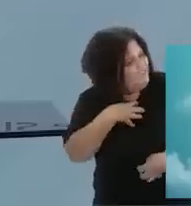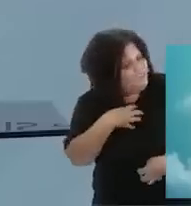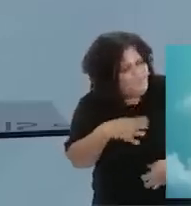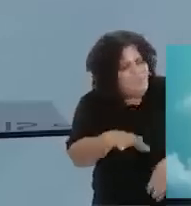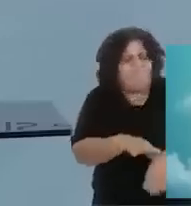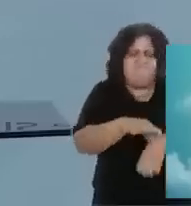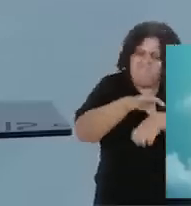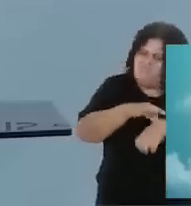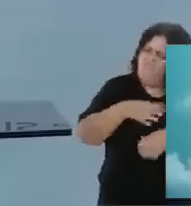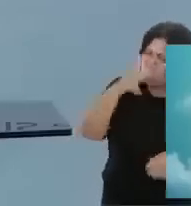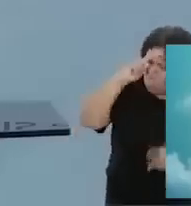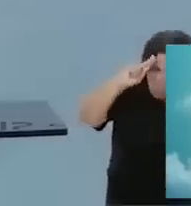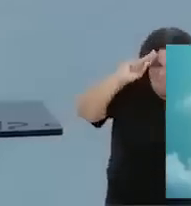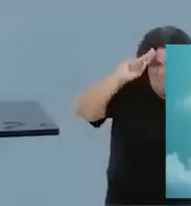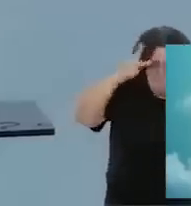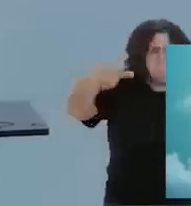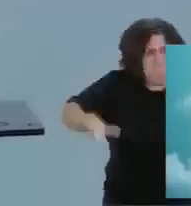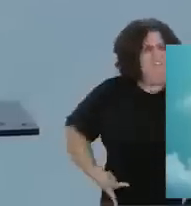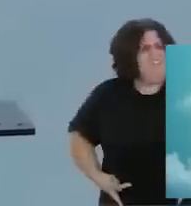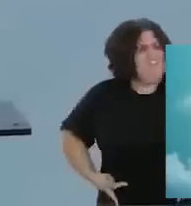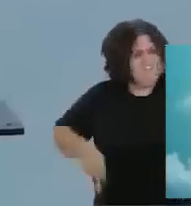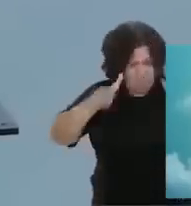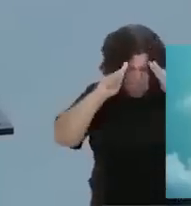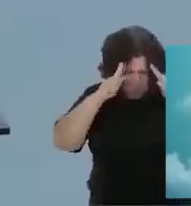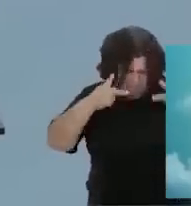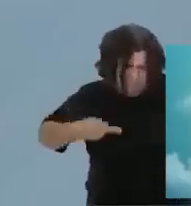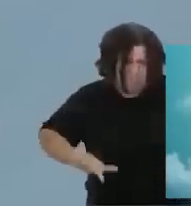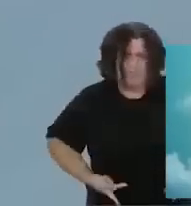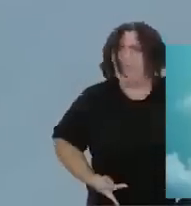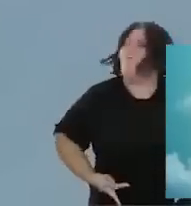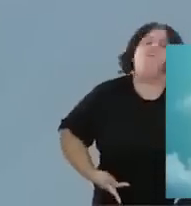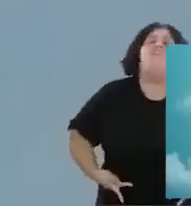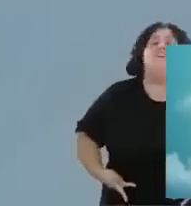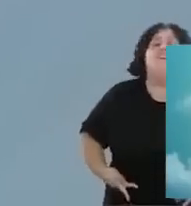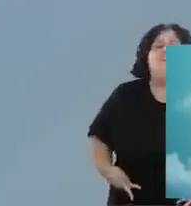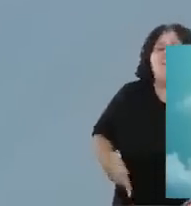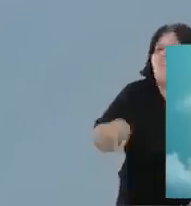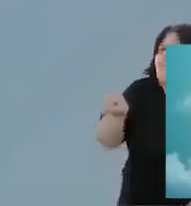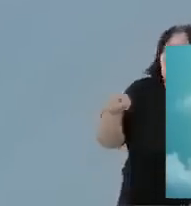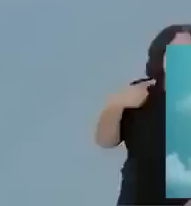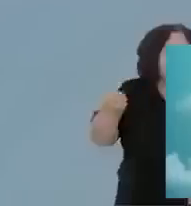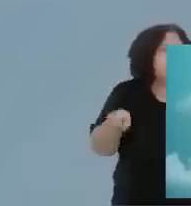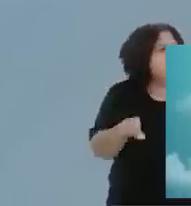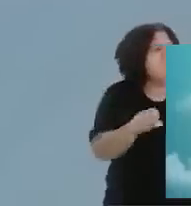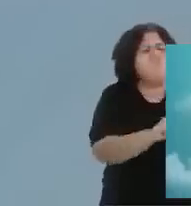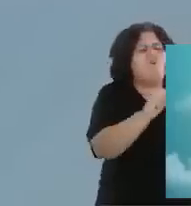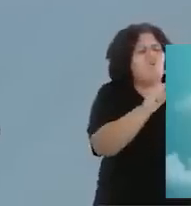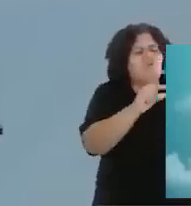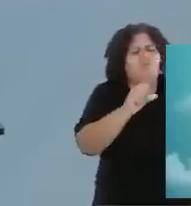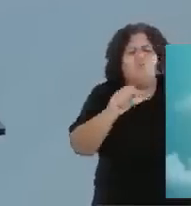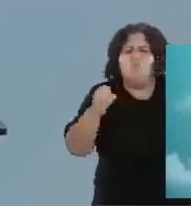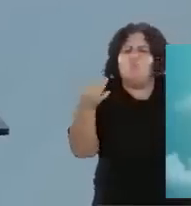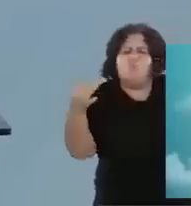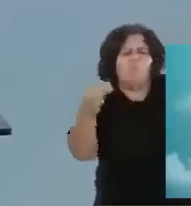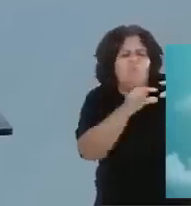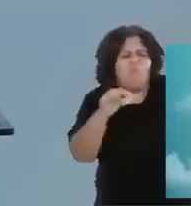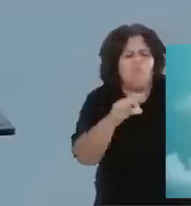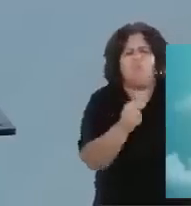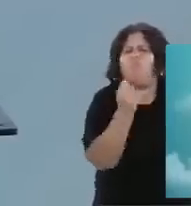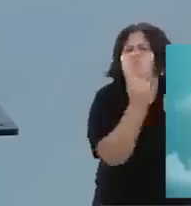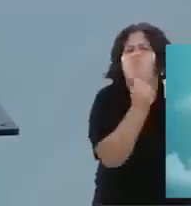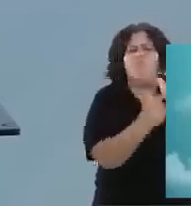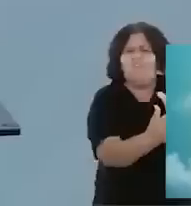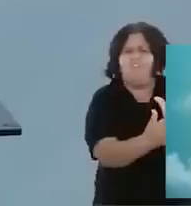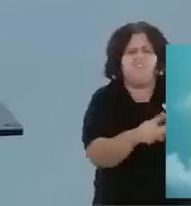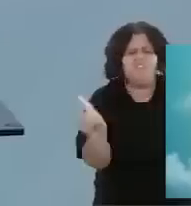de hoje, onde as pessoas são conhecidas por um número de CPF, ou por um número de SIC, ou por um número disso ou daquilo, aqui as pessoas têm